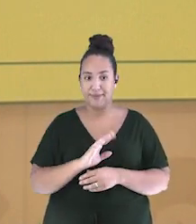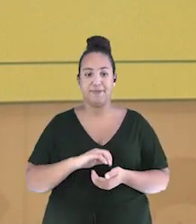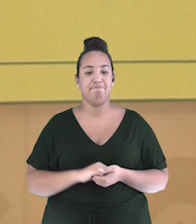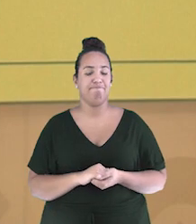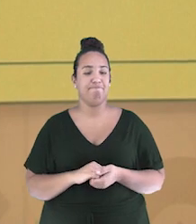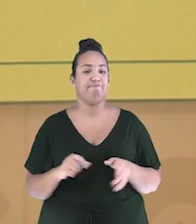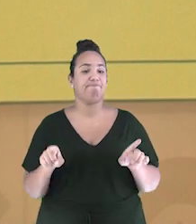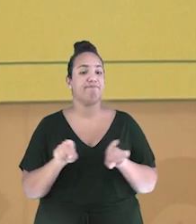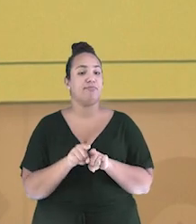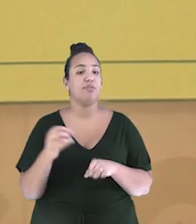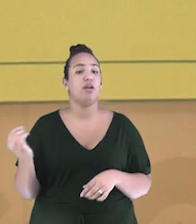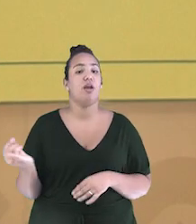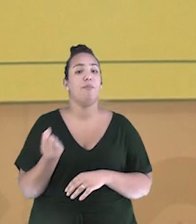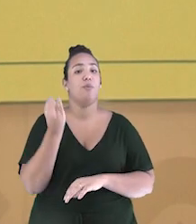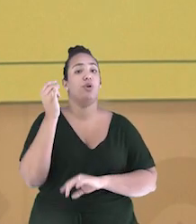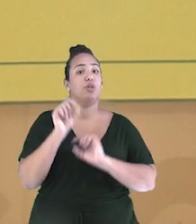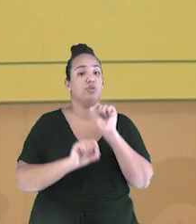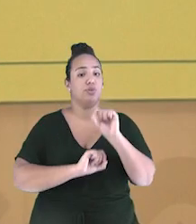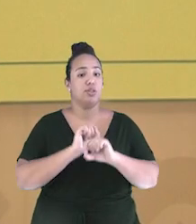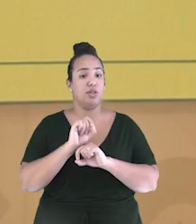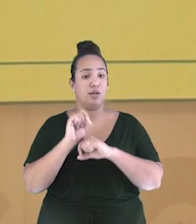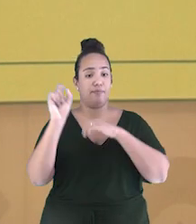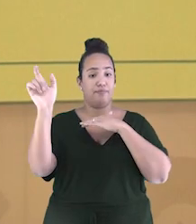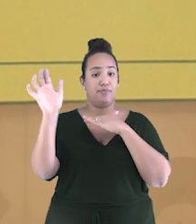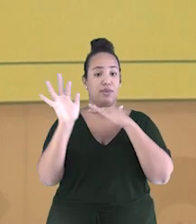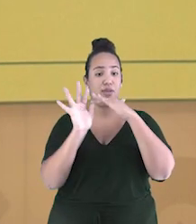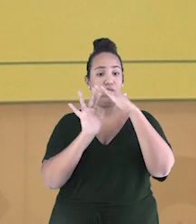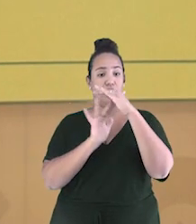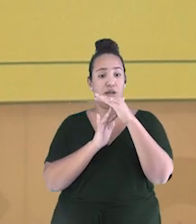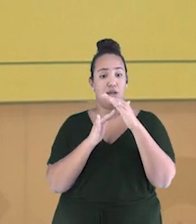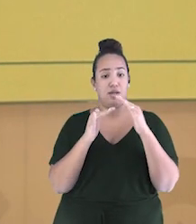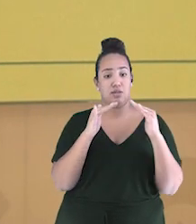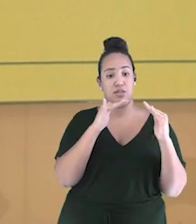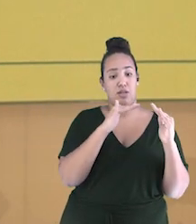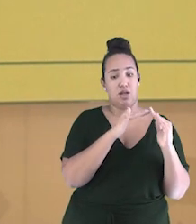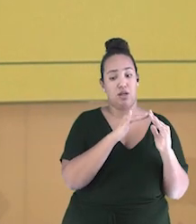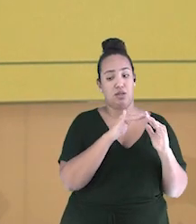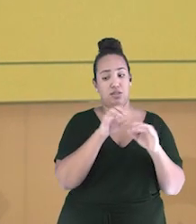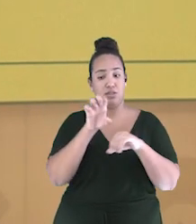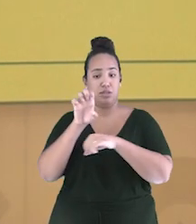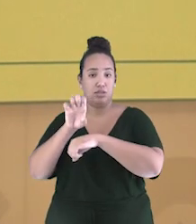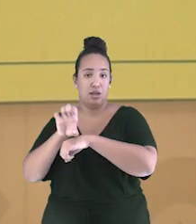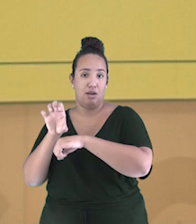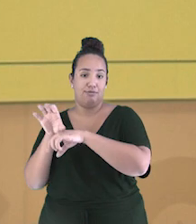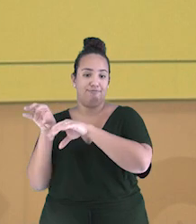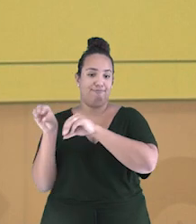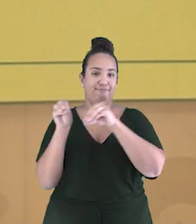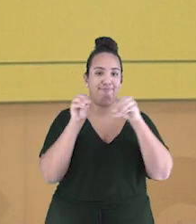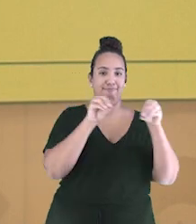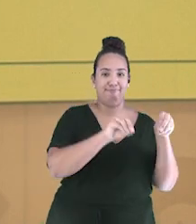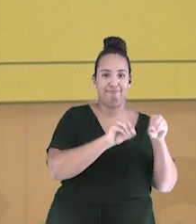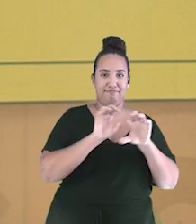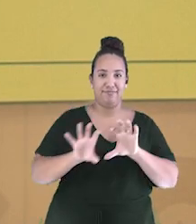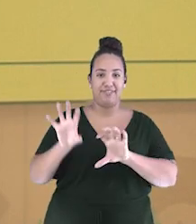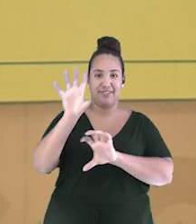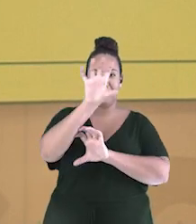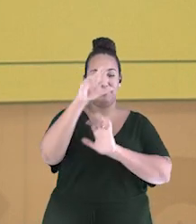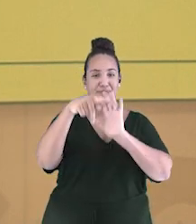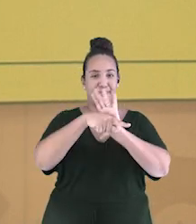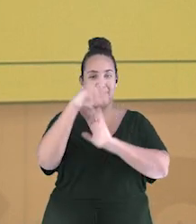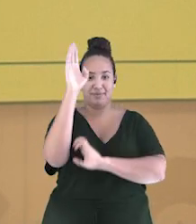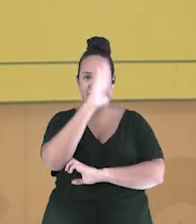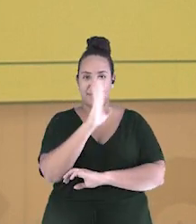coisa importante é que após um tempo, os imigrantes passaram a se mudar para outras regiões do Brasil,